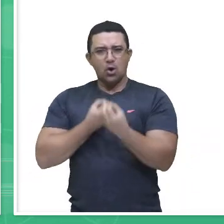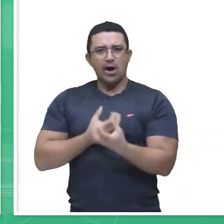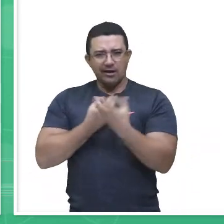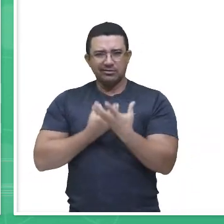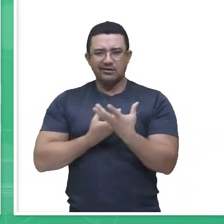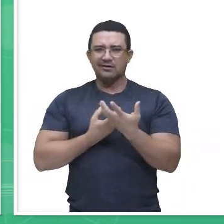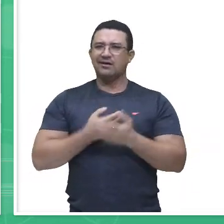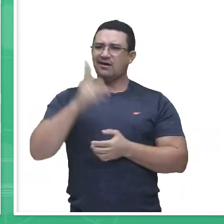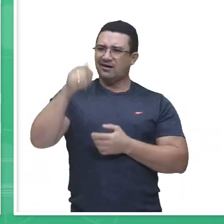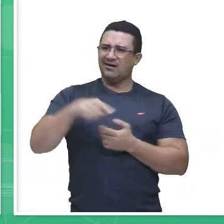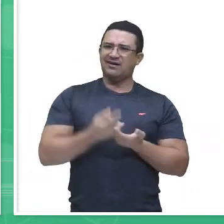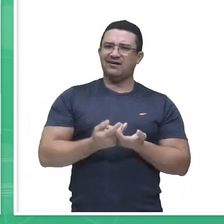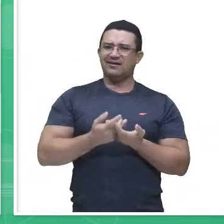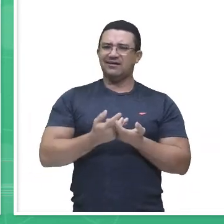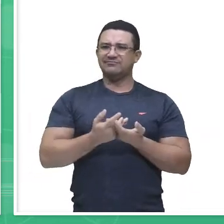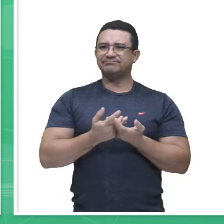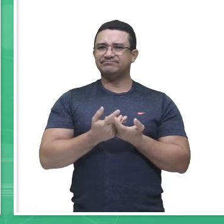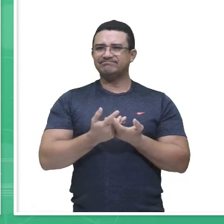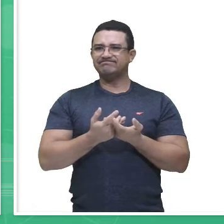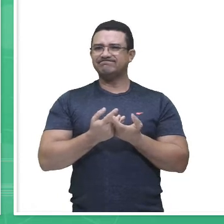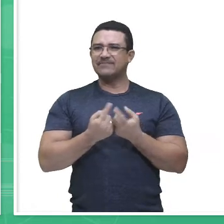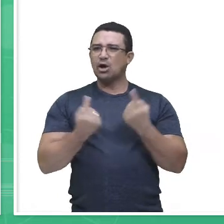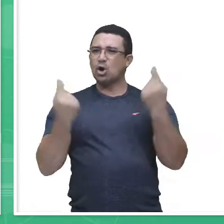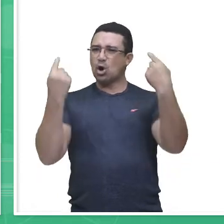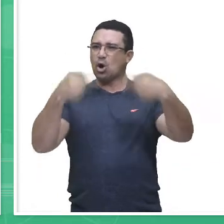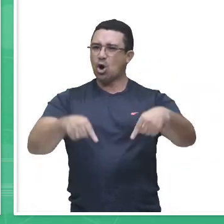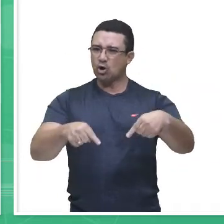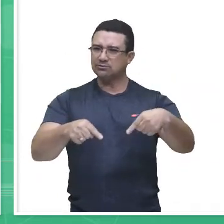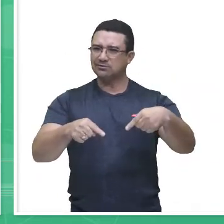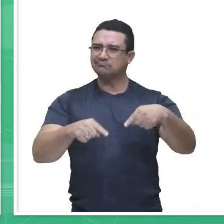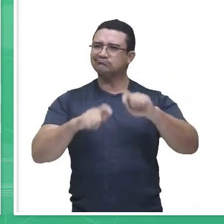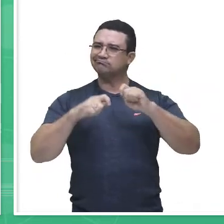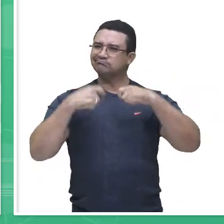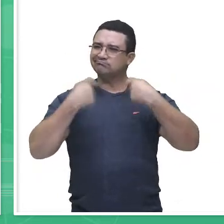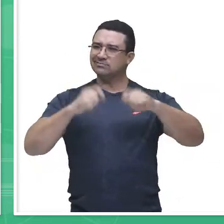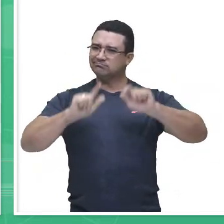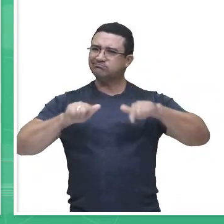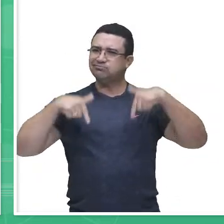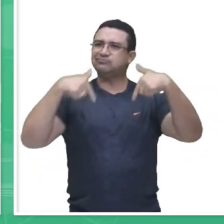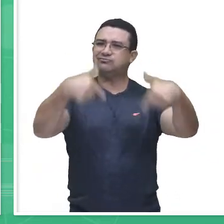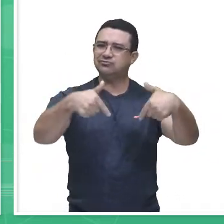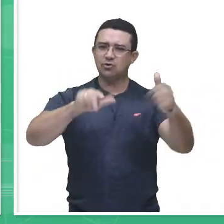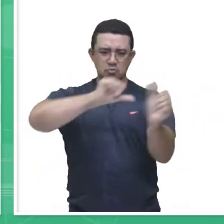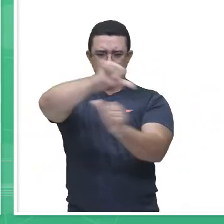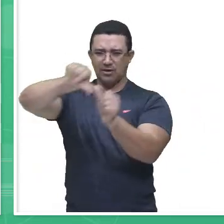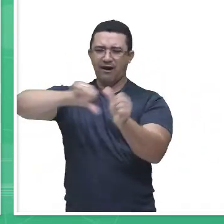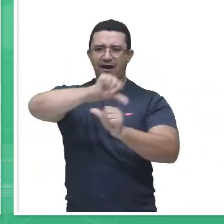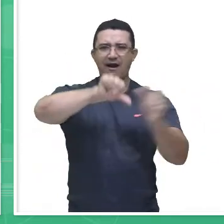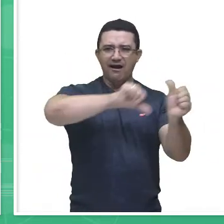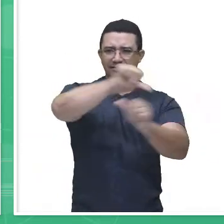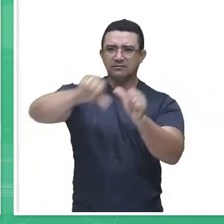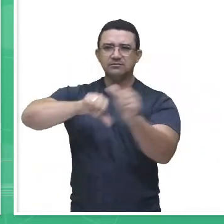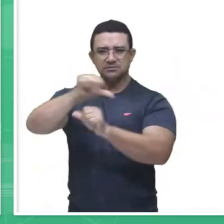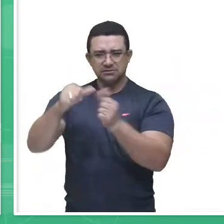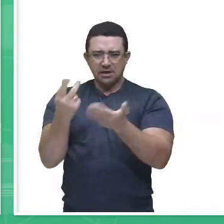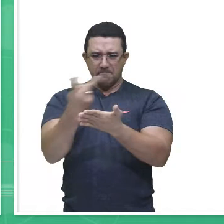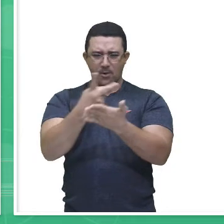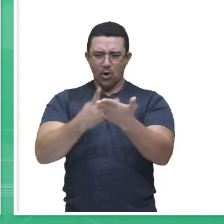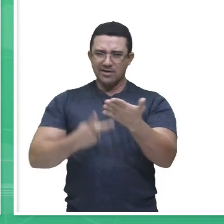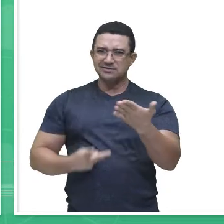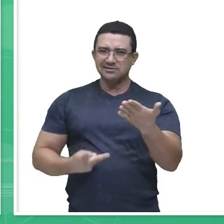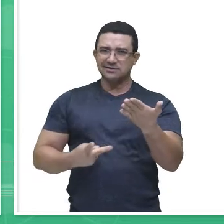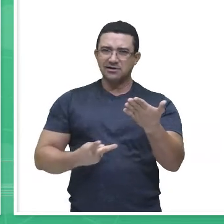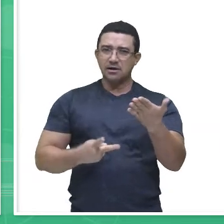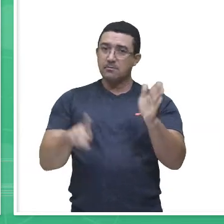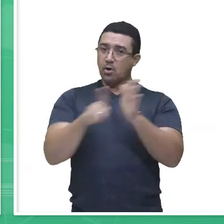com inconformidade e querendo atitudes reformistas. Nós vamos ter a poesia condoeira. Essa